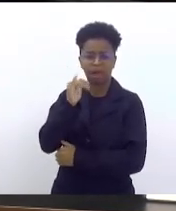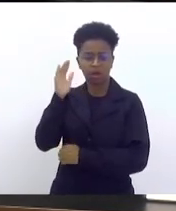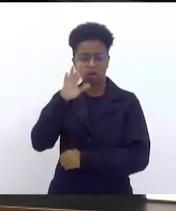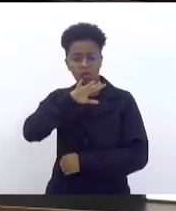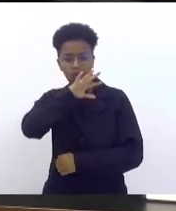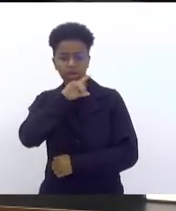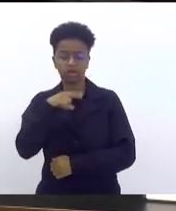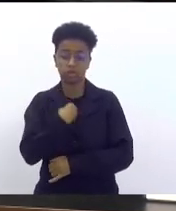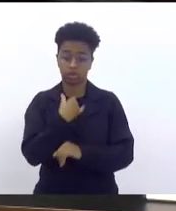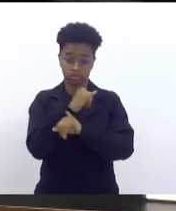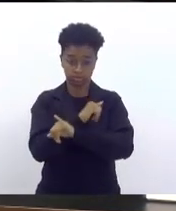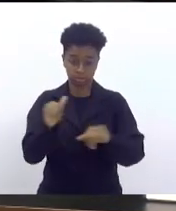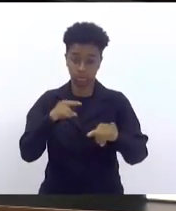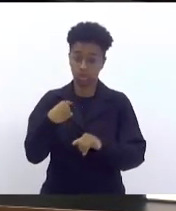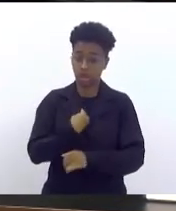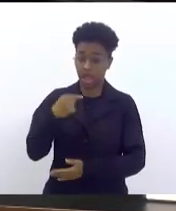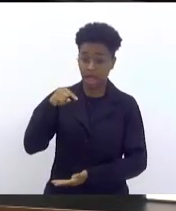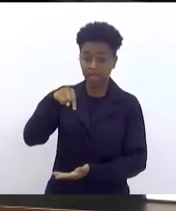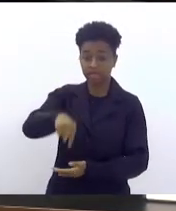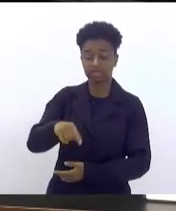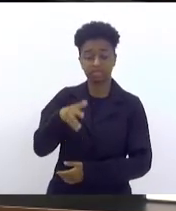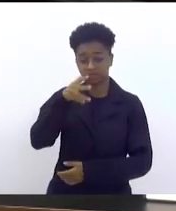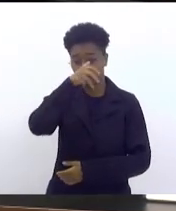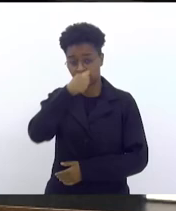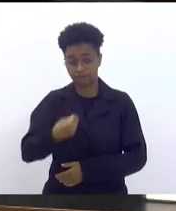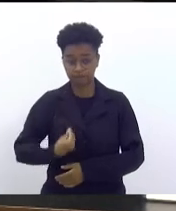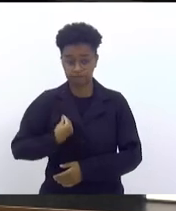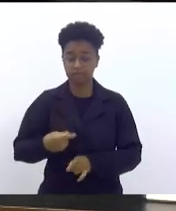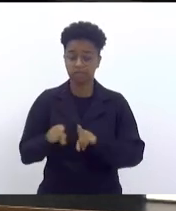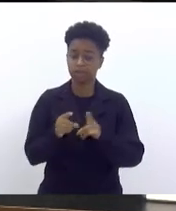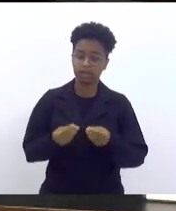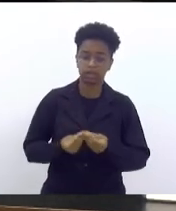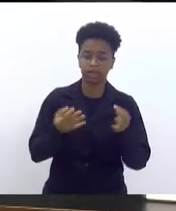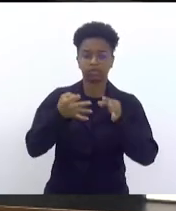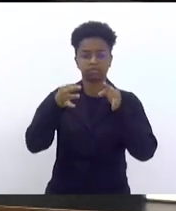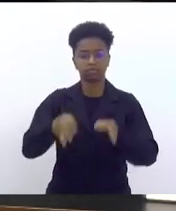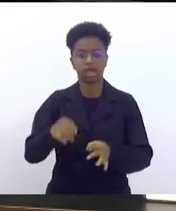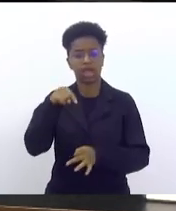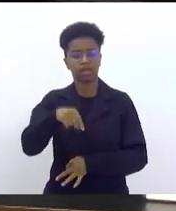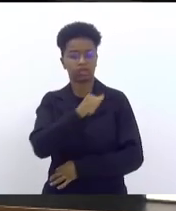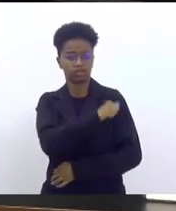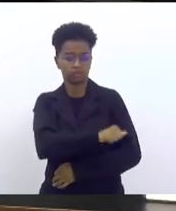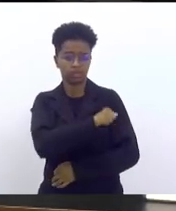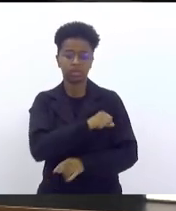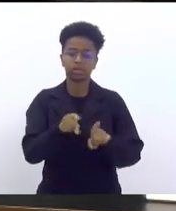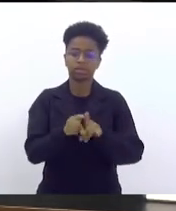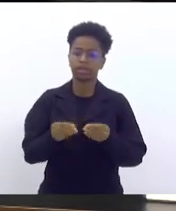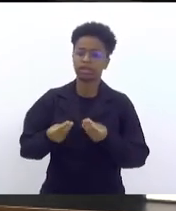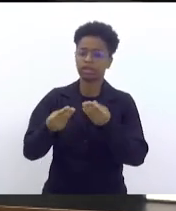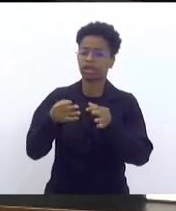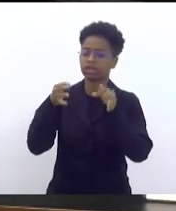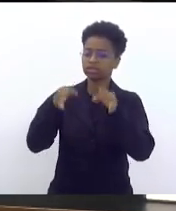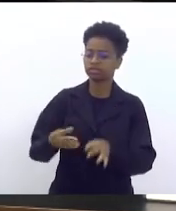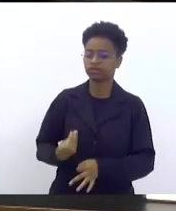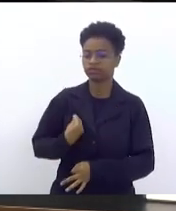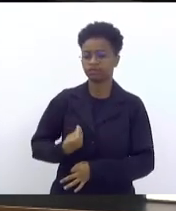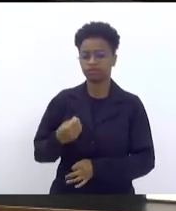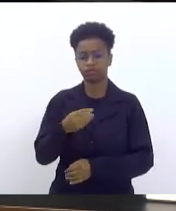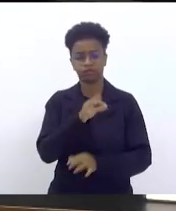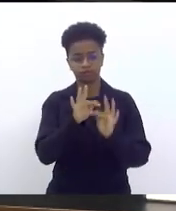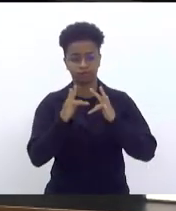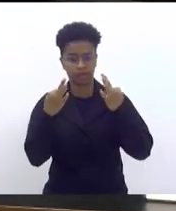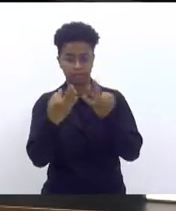vamos dizer nós estamos aqui para salvar vidas para devolver a dignidade ao estado do Rio de Janeiro para devolver dignidade as famílias para devolver